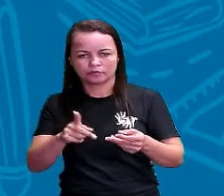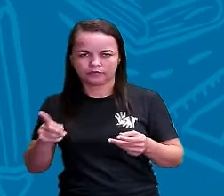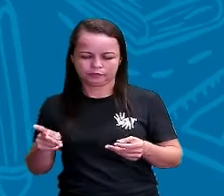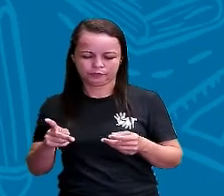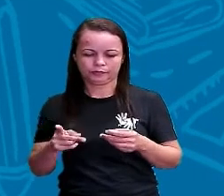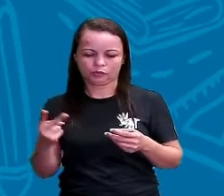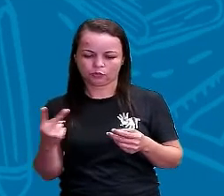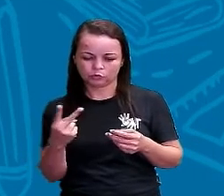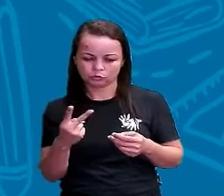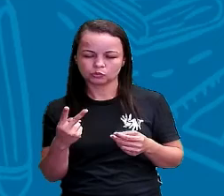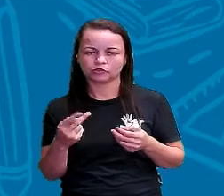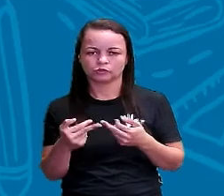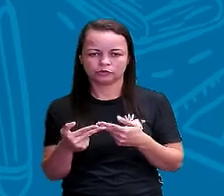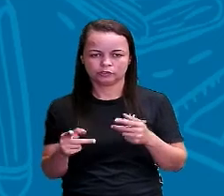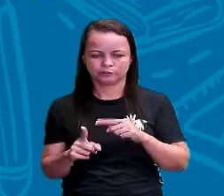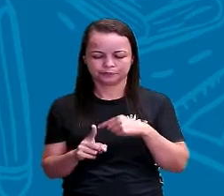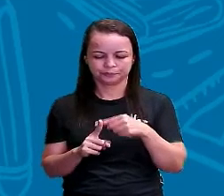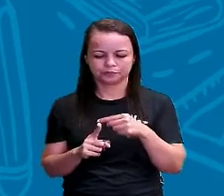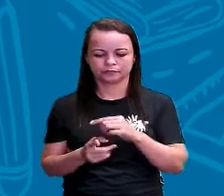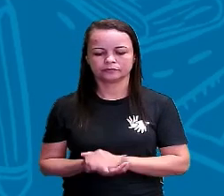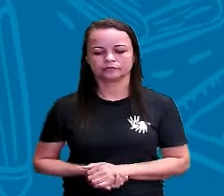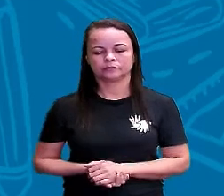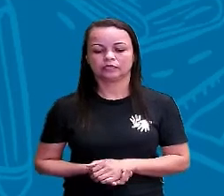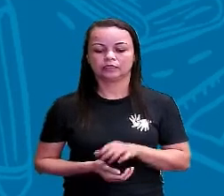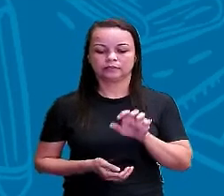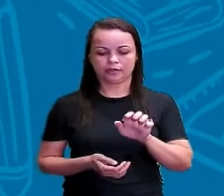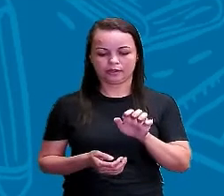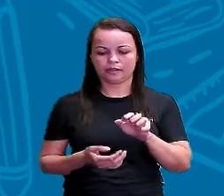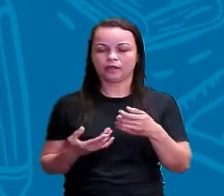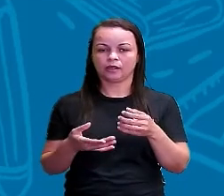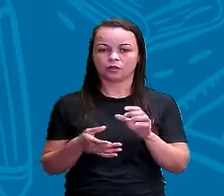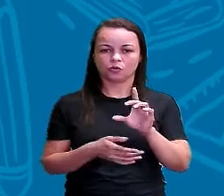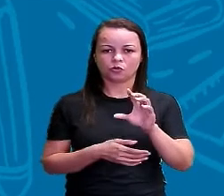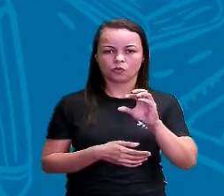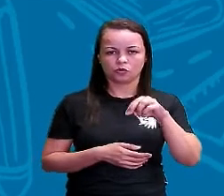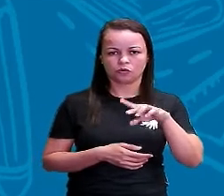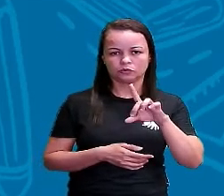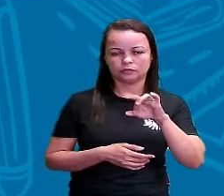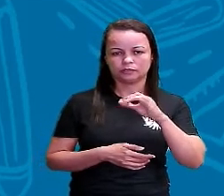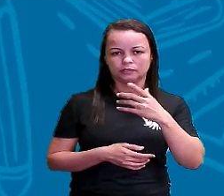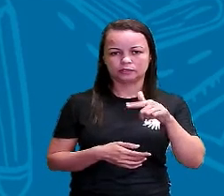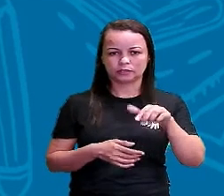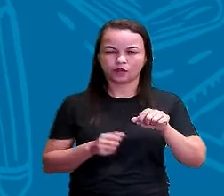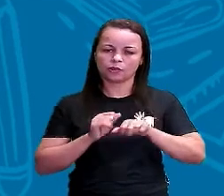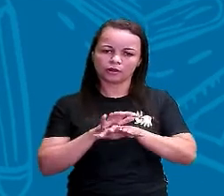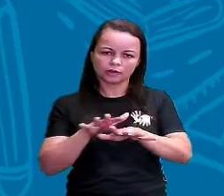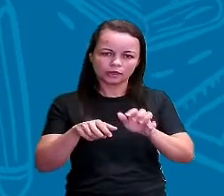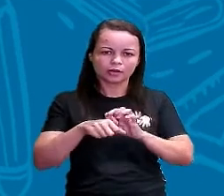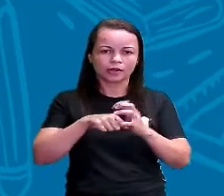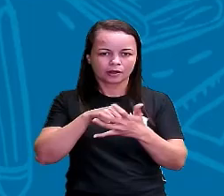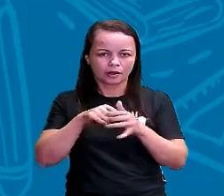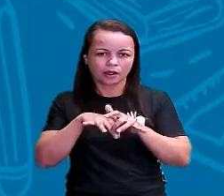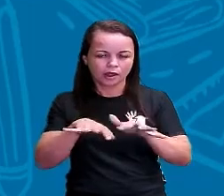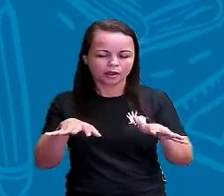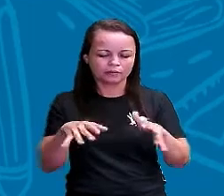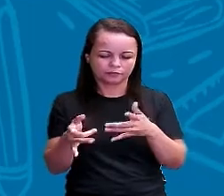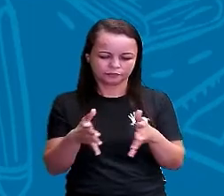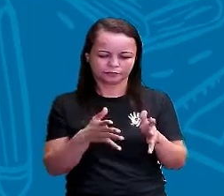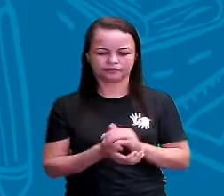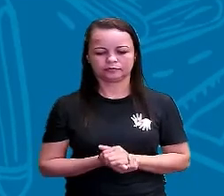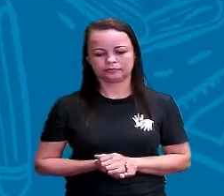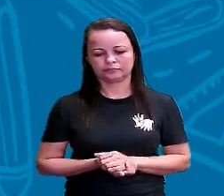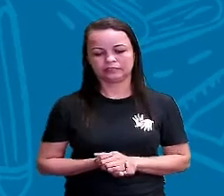A letra E é uma condição. Então, as escolas são liberadas, caso a contaminação diminua. E, por fim, ali uma